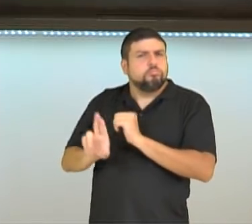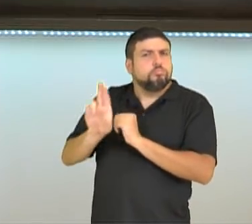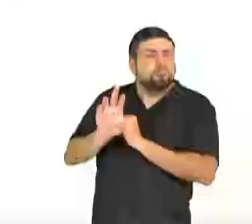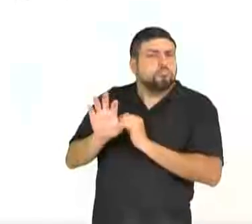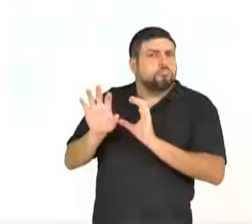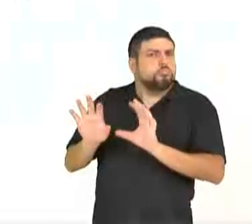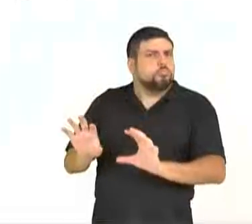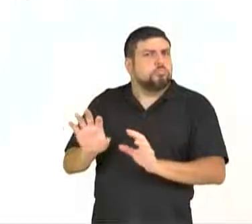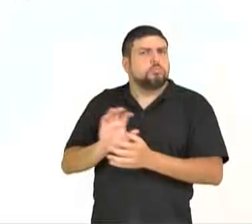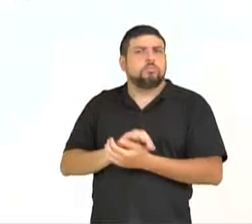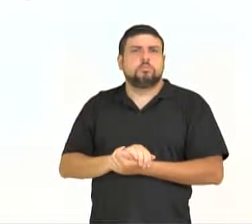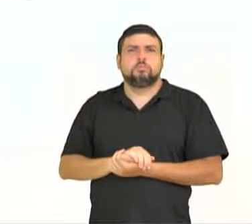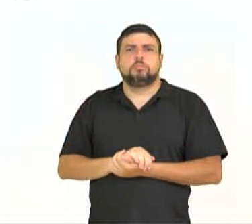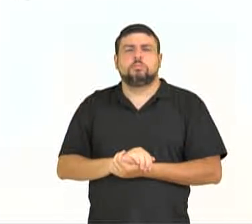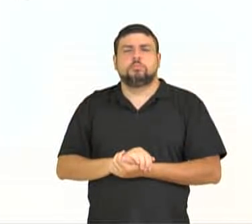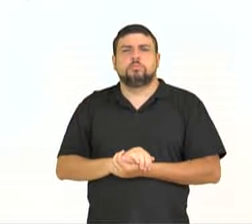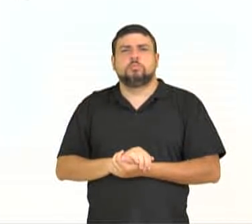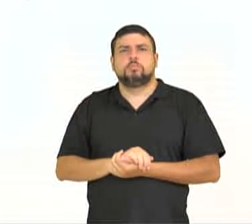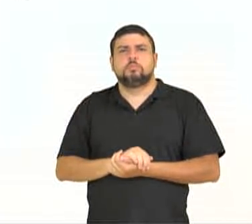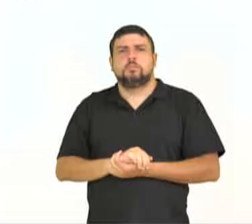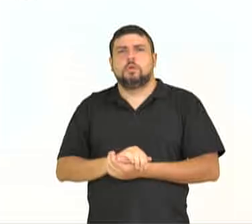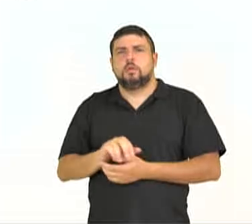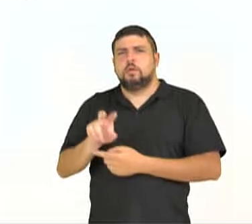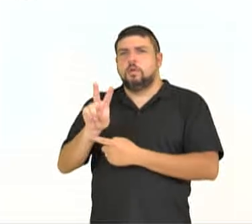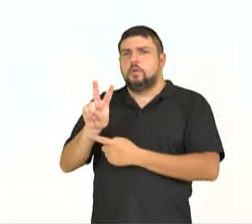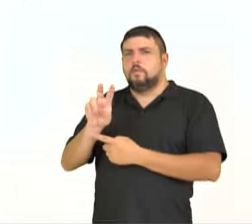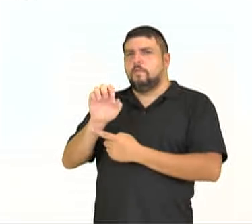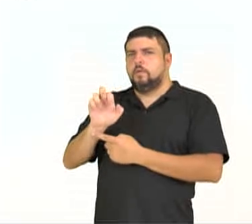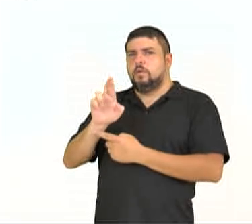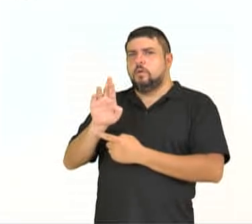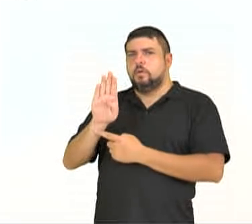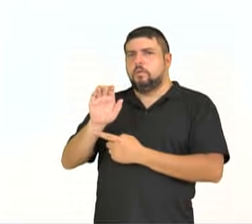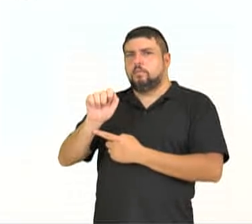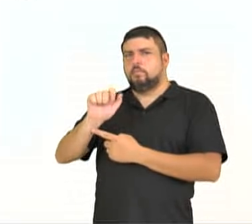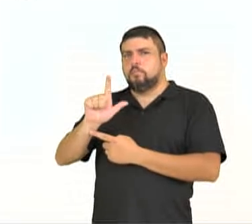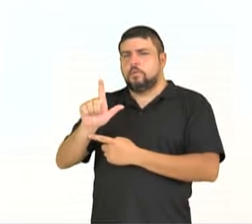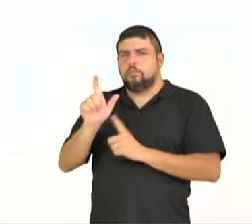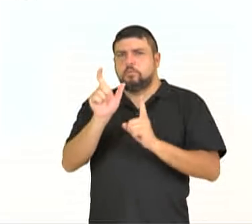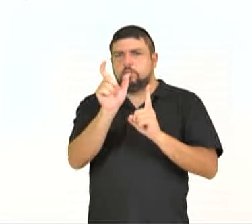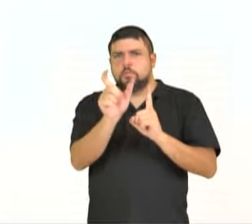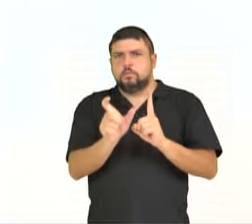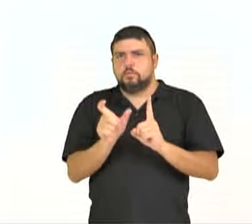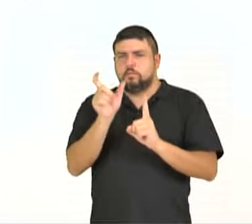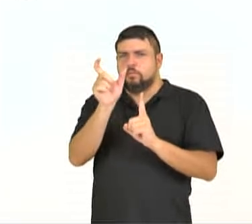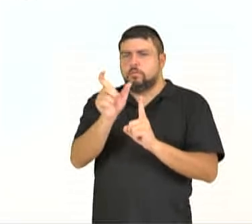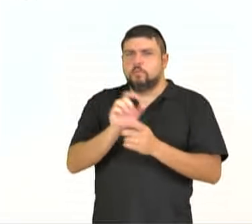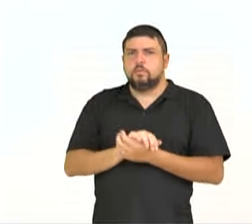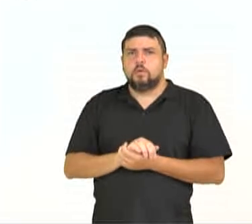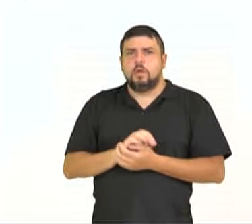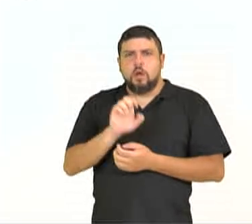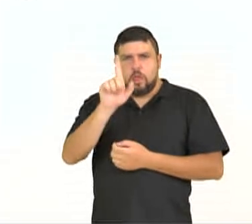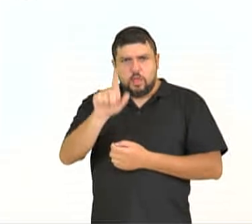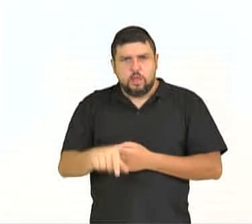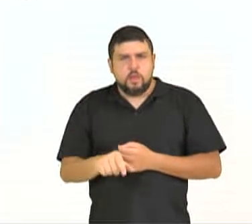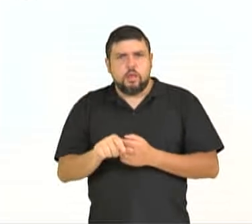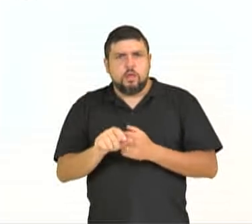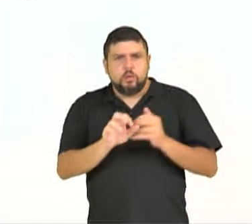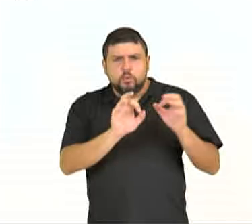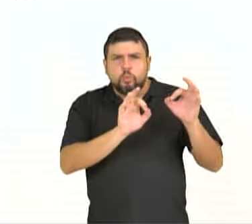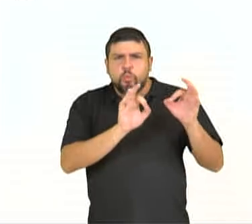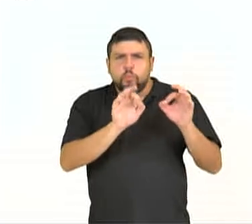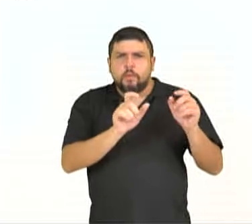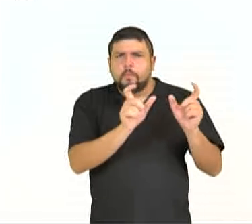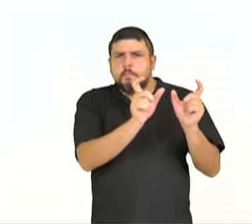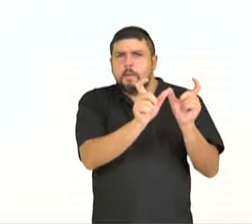Vejamos. Linguagem verbal é aquela que é expressa através de palavras escritas